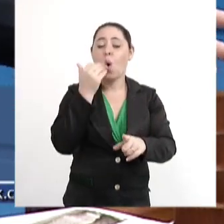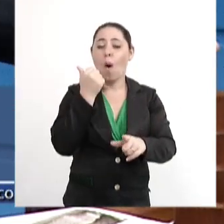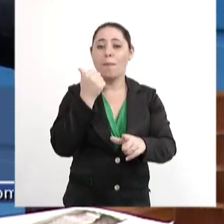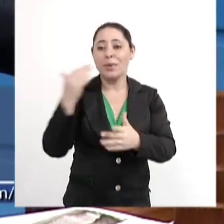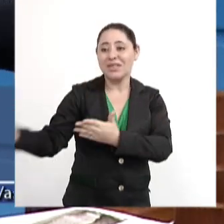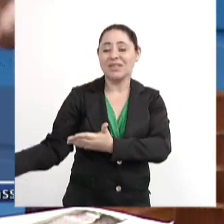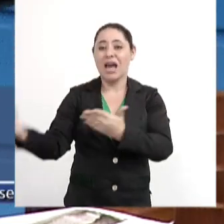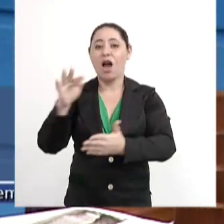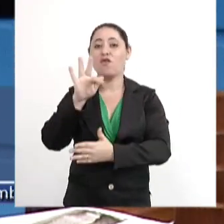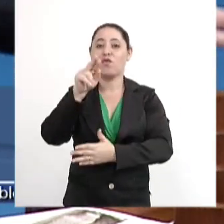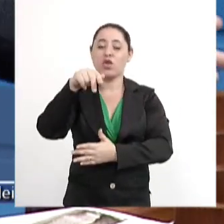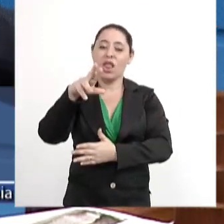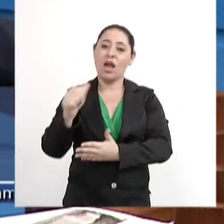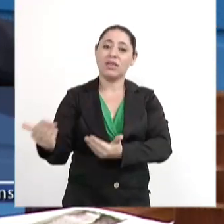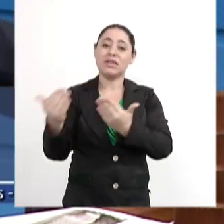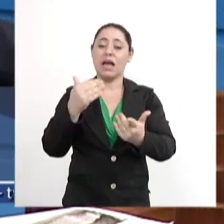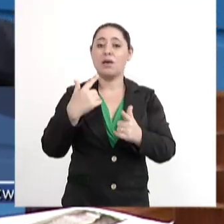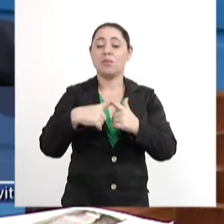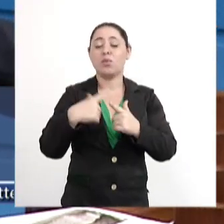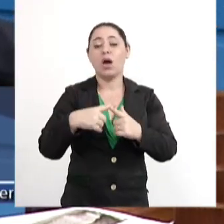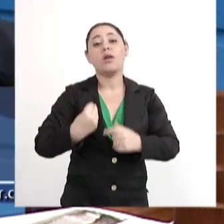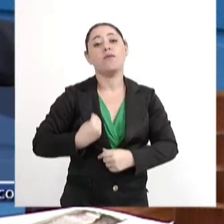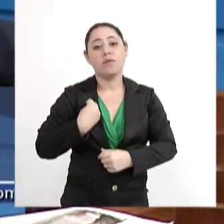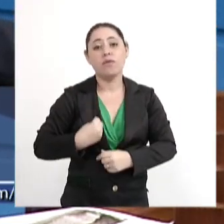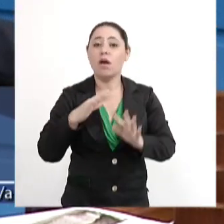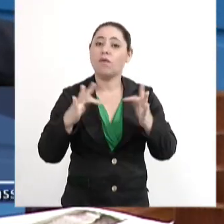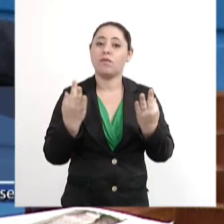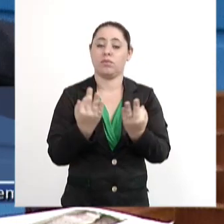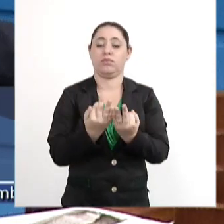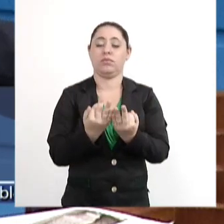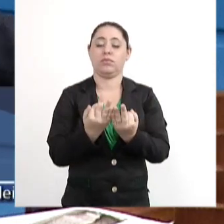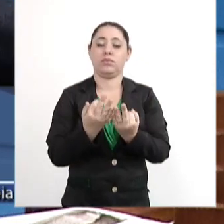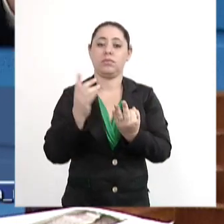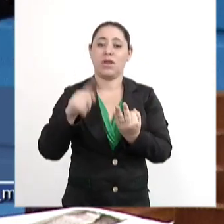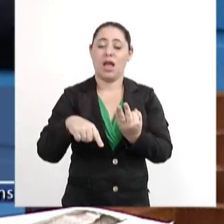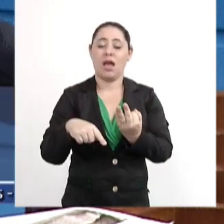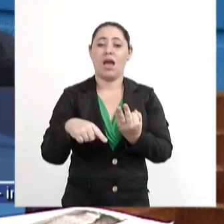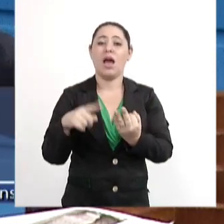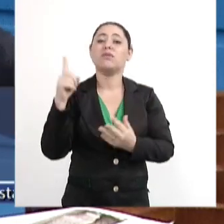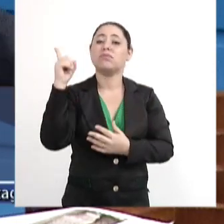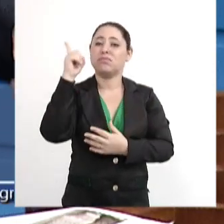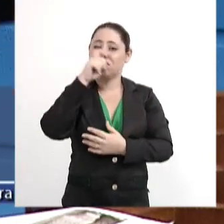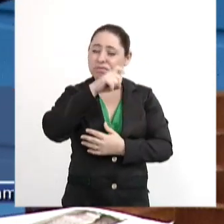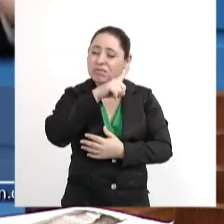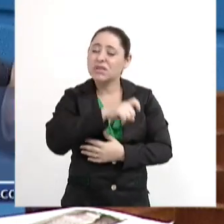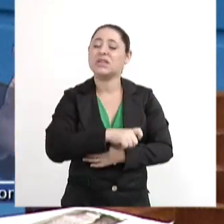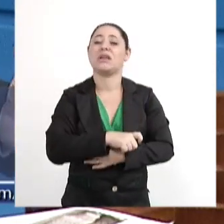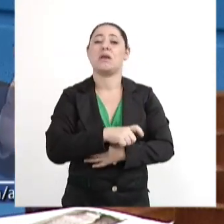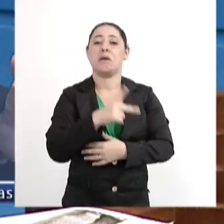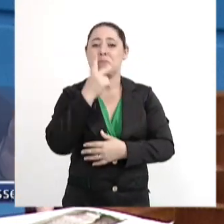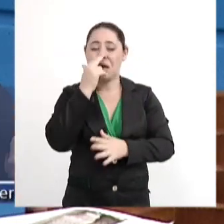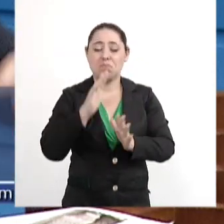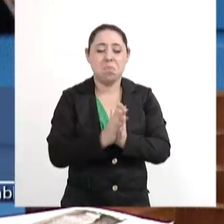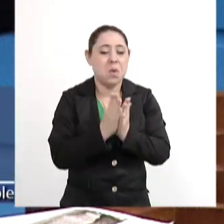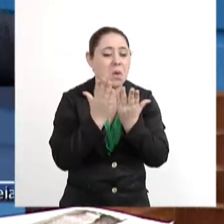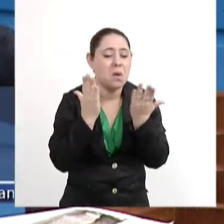alimentos para que possam sobreviver com as suas famílias. Uma situação de penúria, de miséria total, de falta